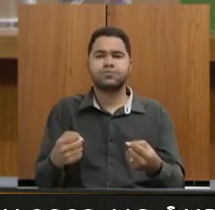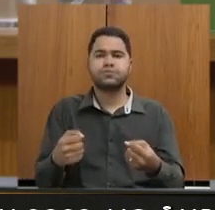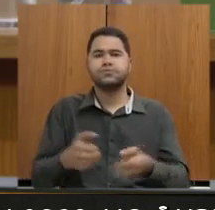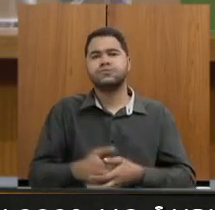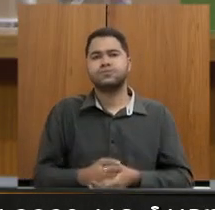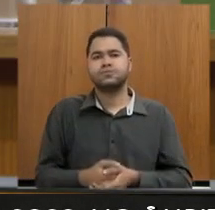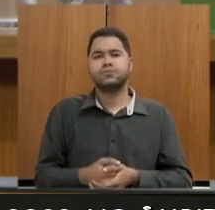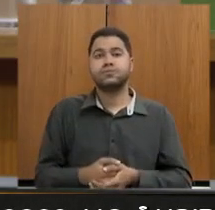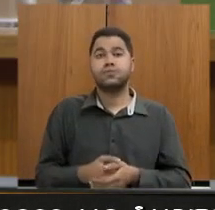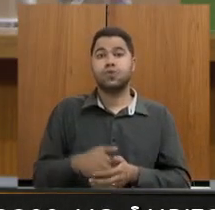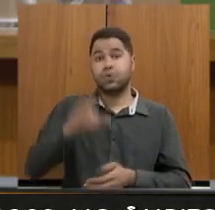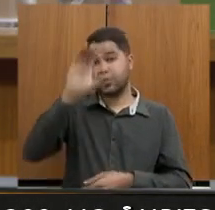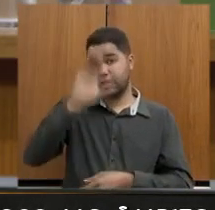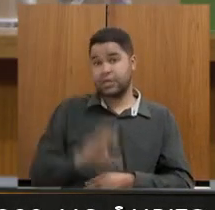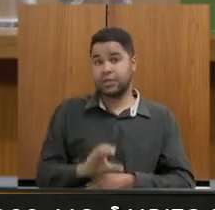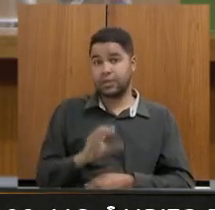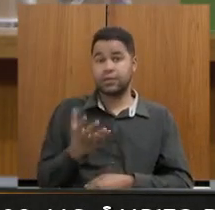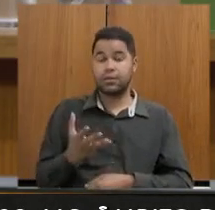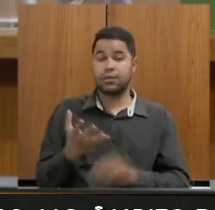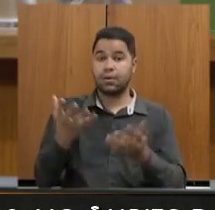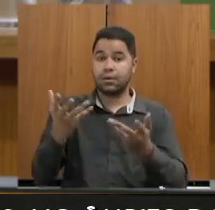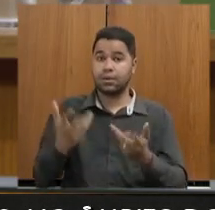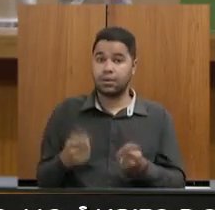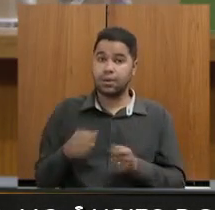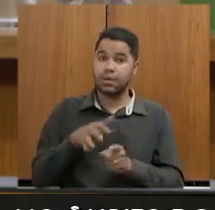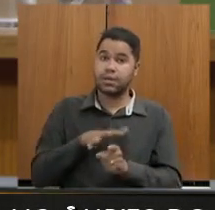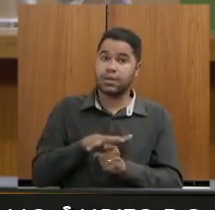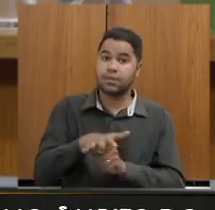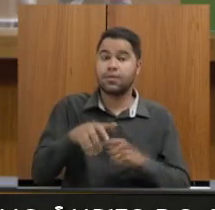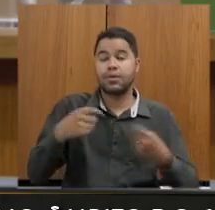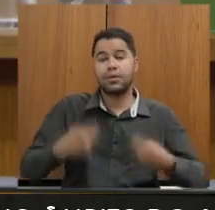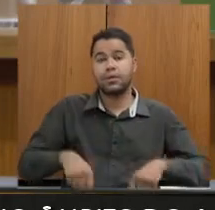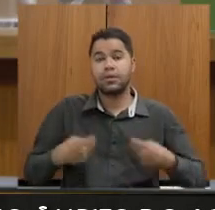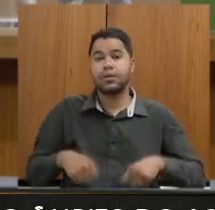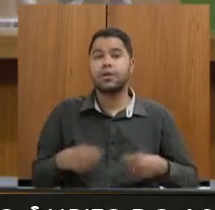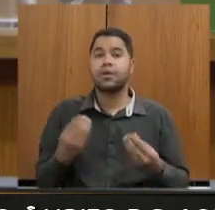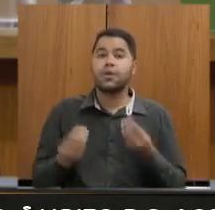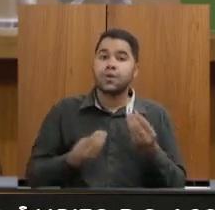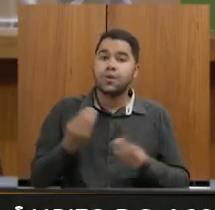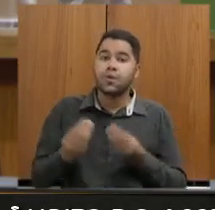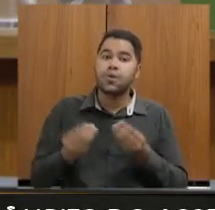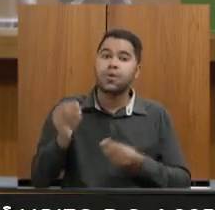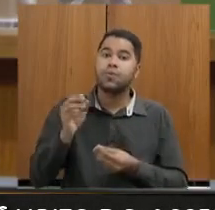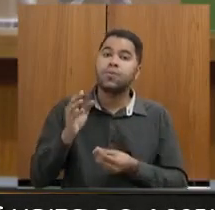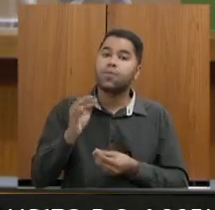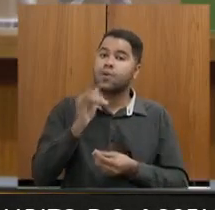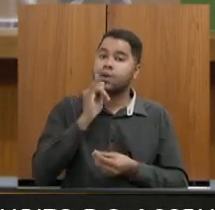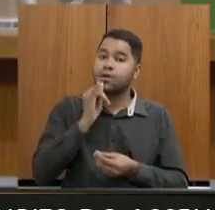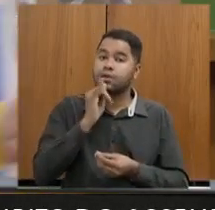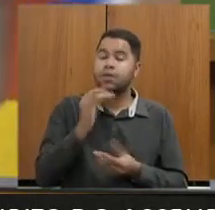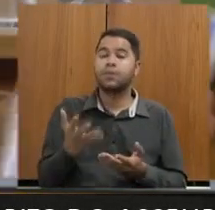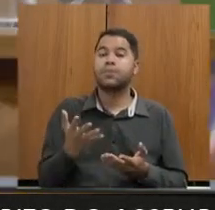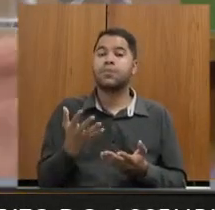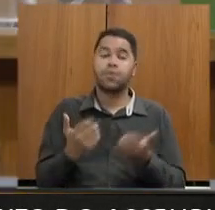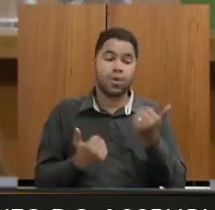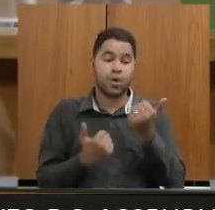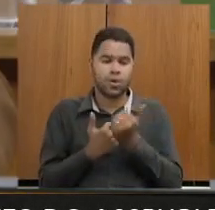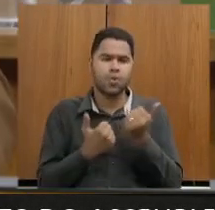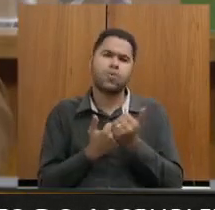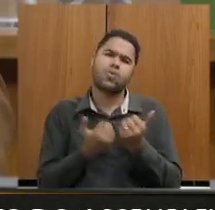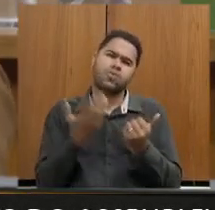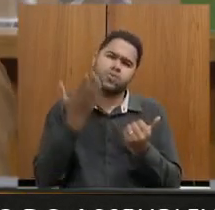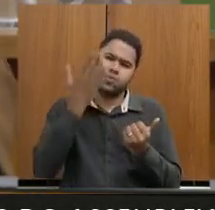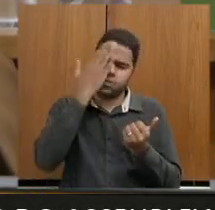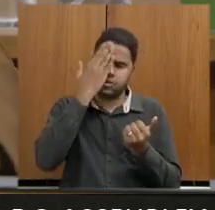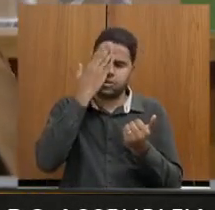nos cidadão não é para atender as demandas necessidades e como é que nós utilizamos alocação dos recursos e recurso todo